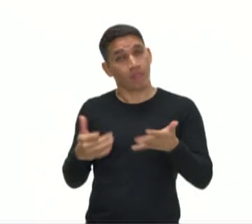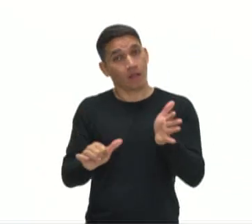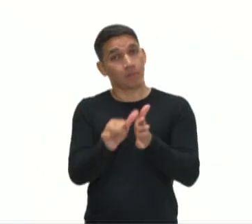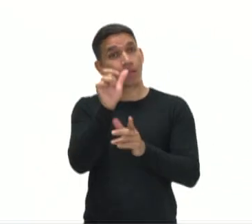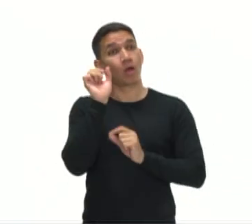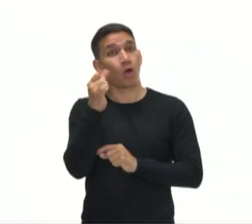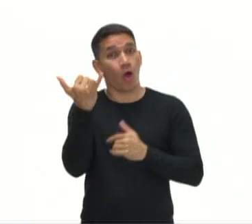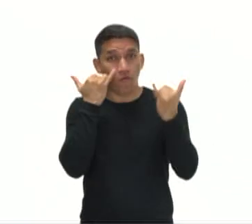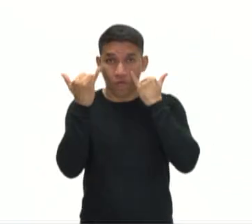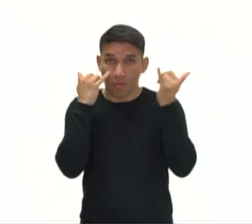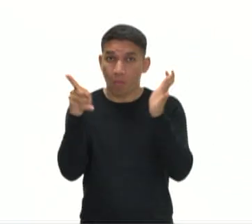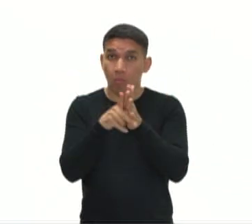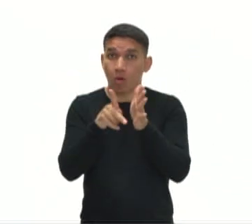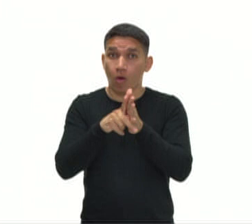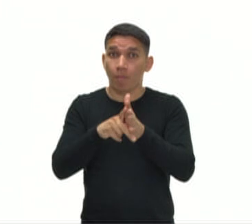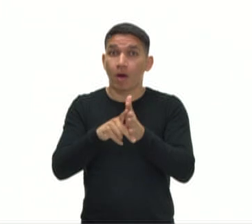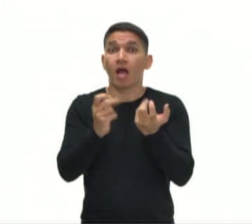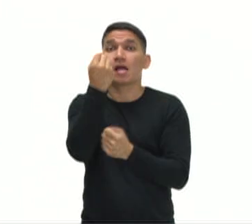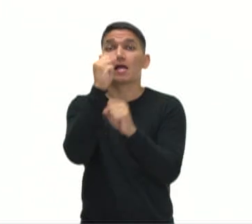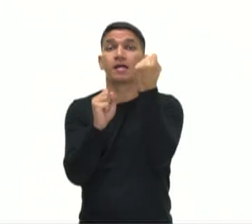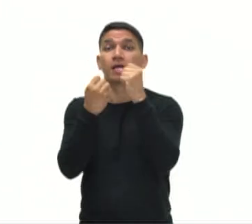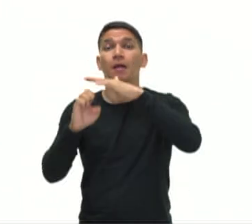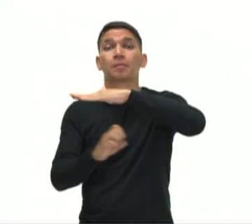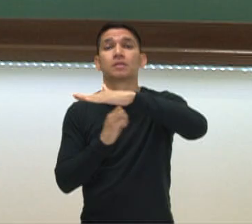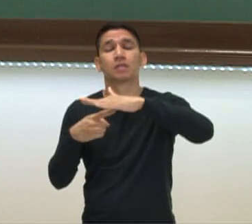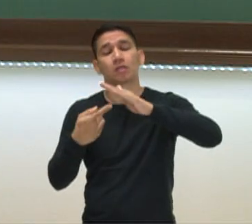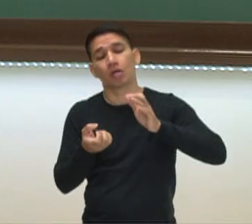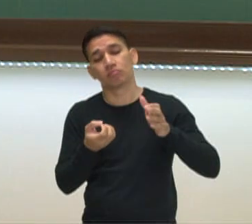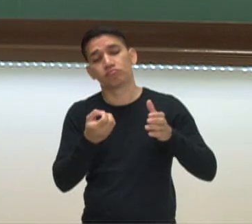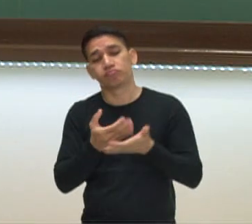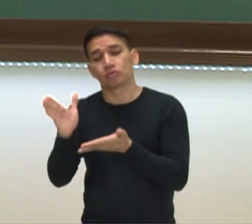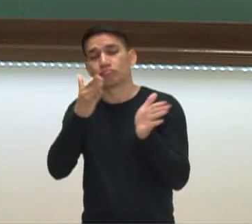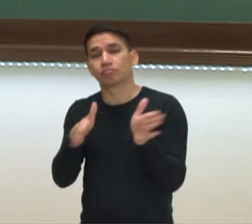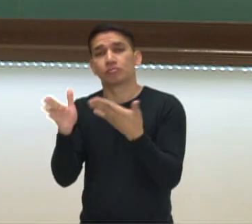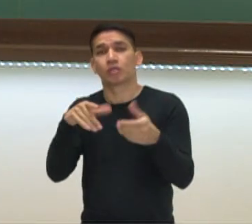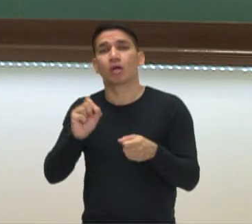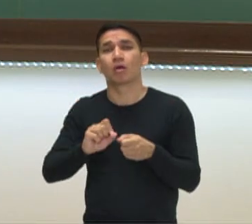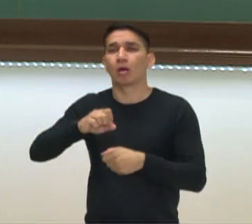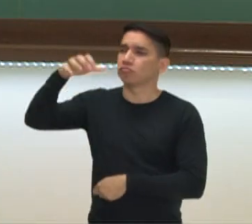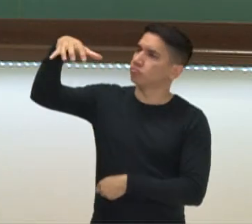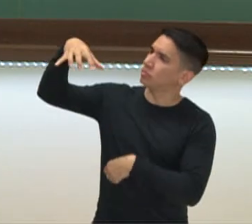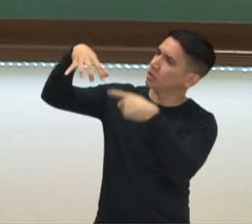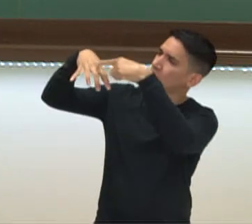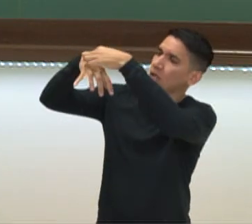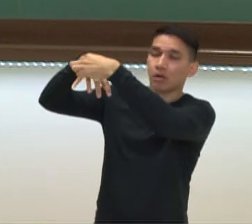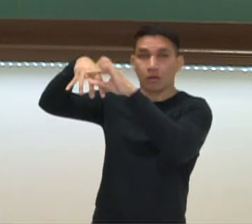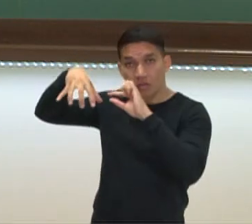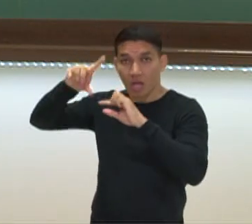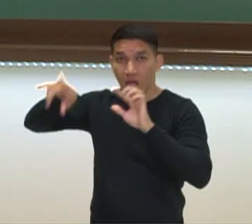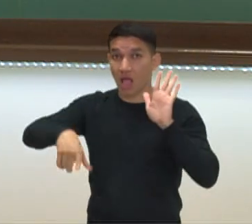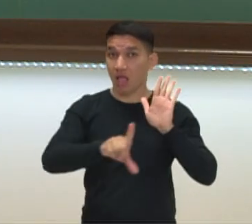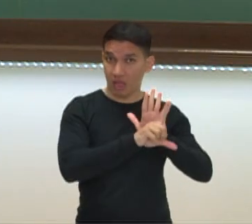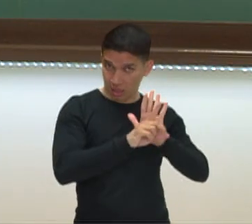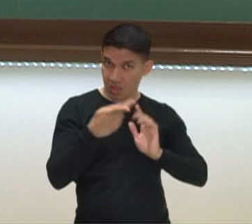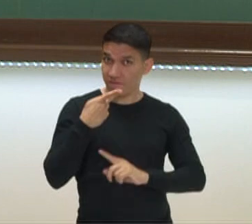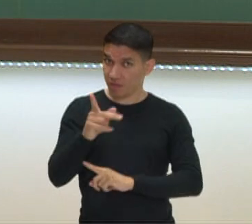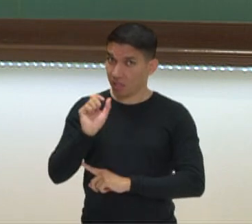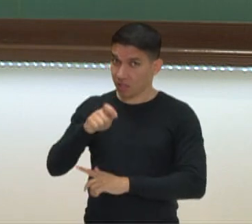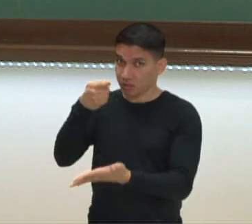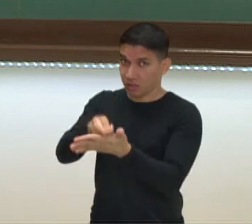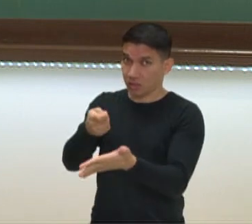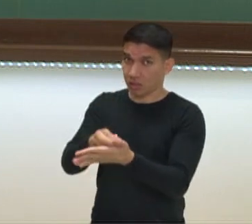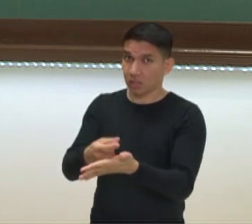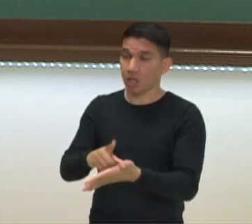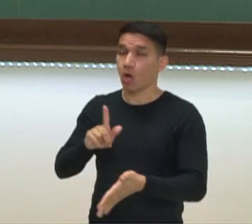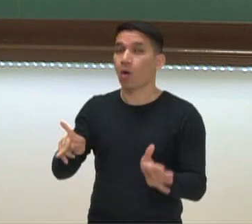primeiro, informações do fabricante. Normalmente os fabricantes, por questões de regras, por lei, né? Existem leis